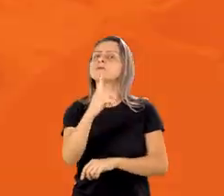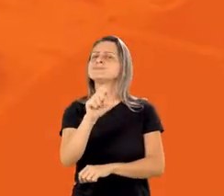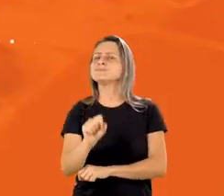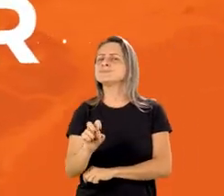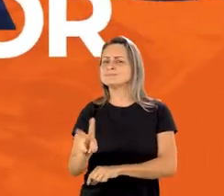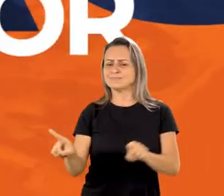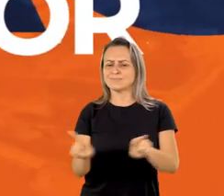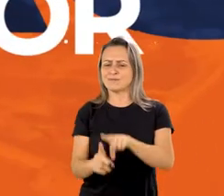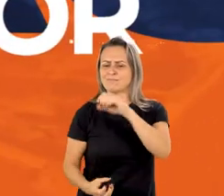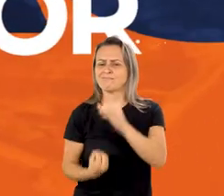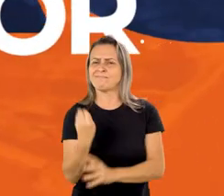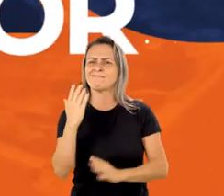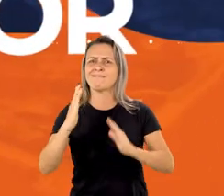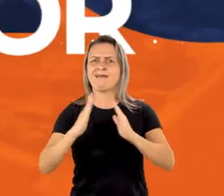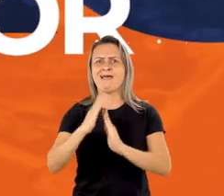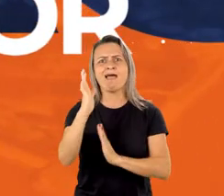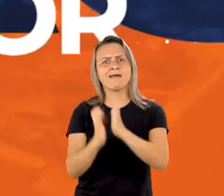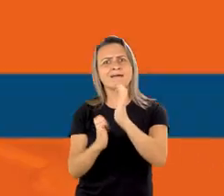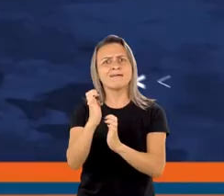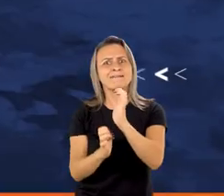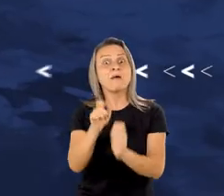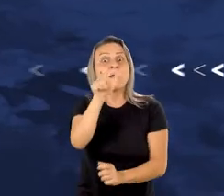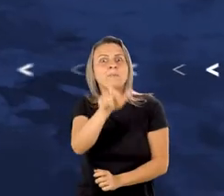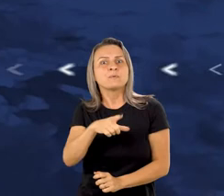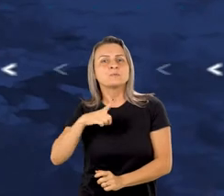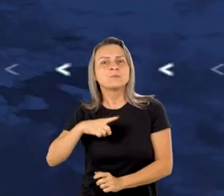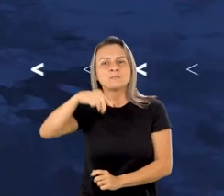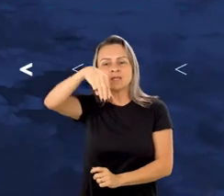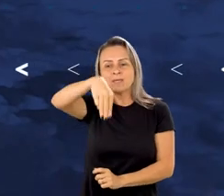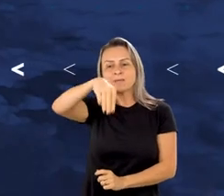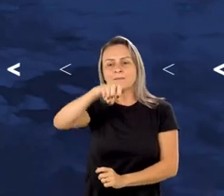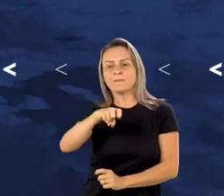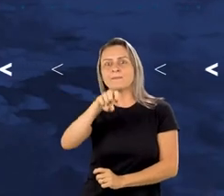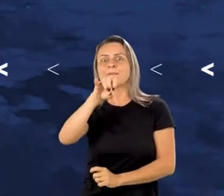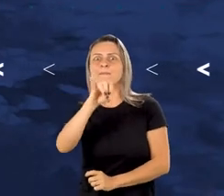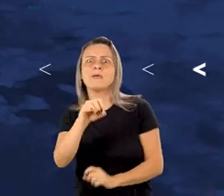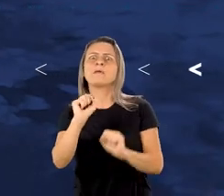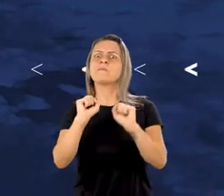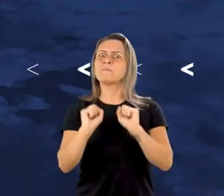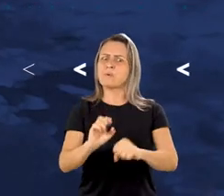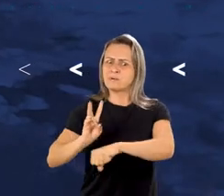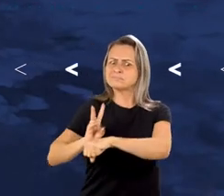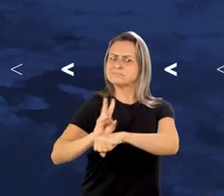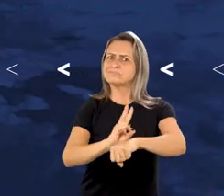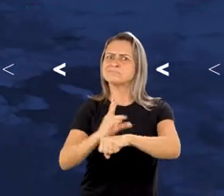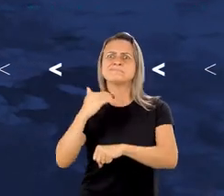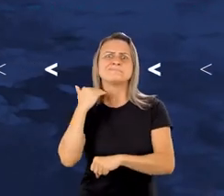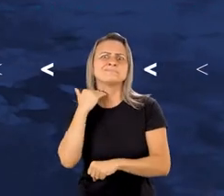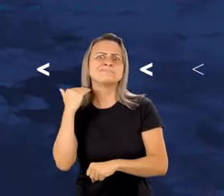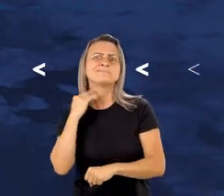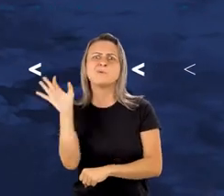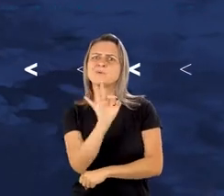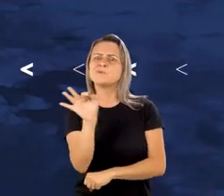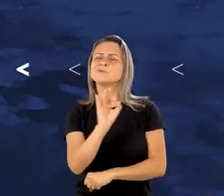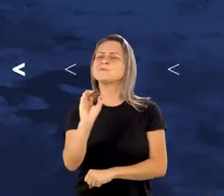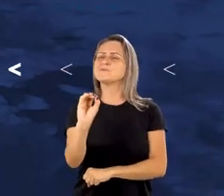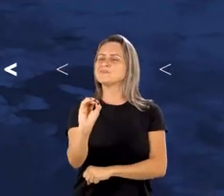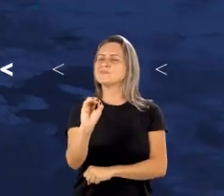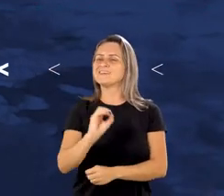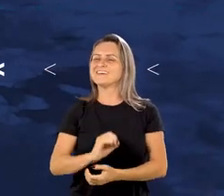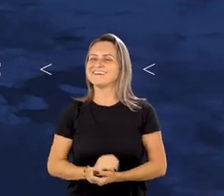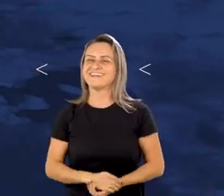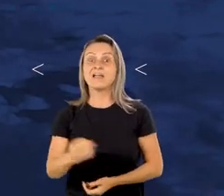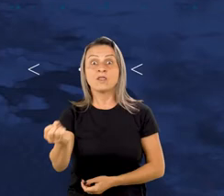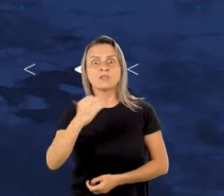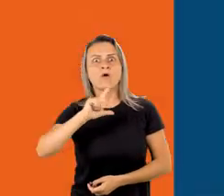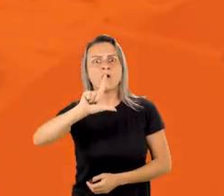Vicente. Vai criar a Casa do Empreendedor. Os pequenos empresários e microempreendedores individuais, os MEIs, terão